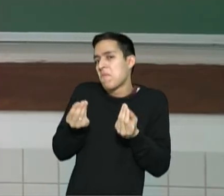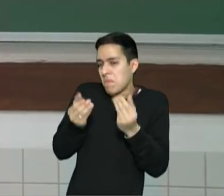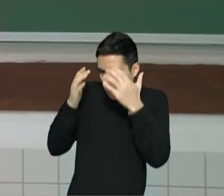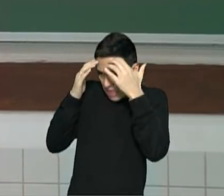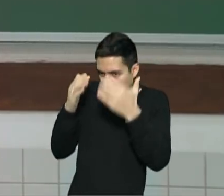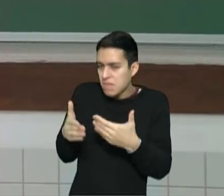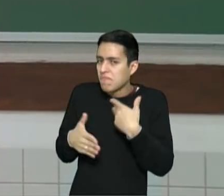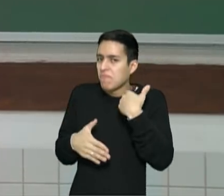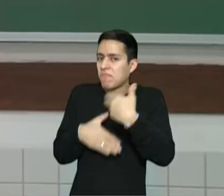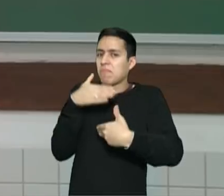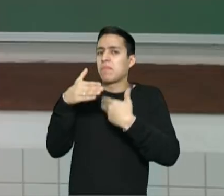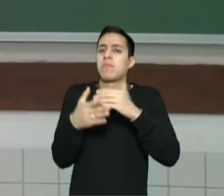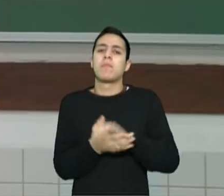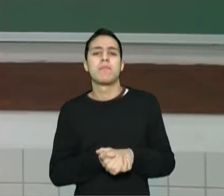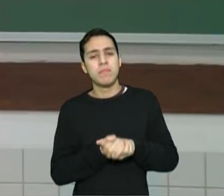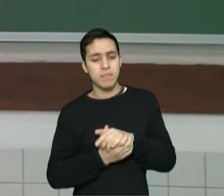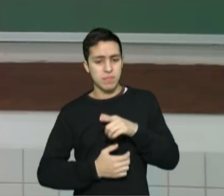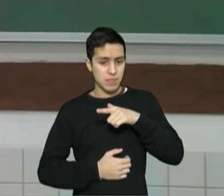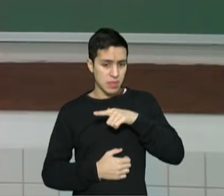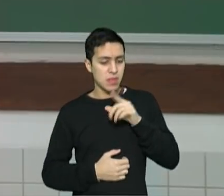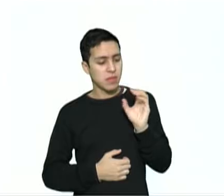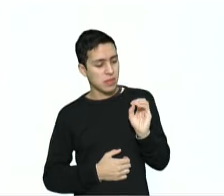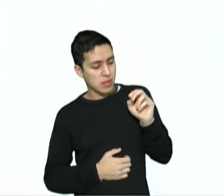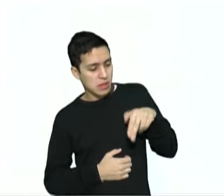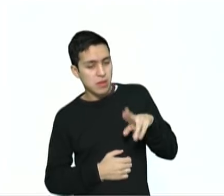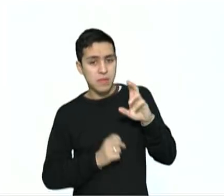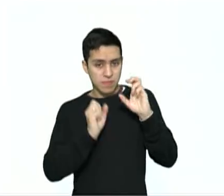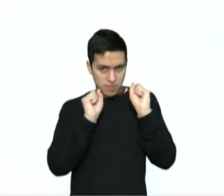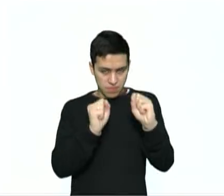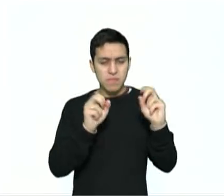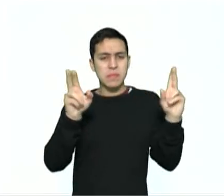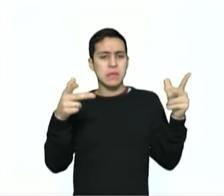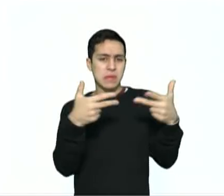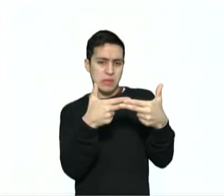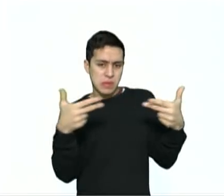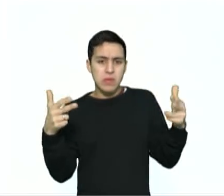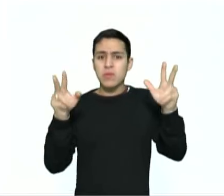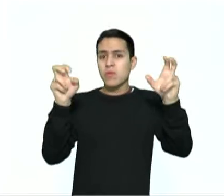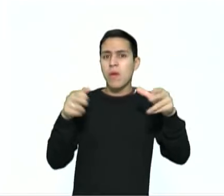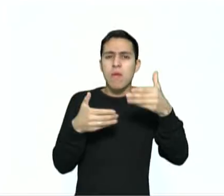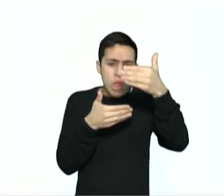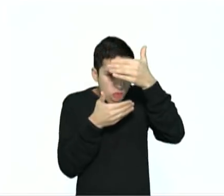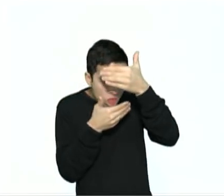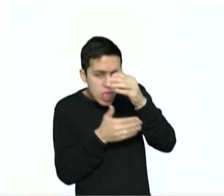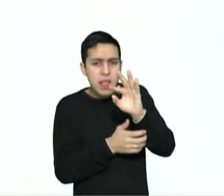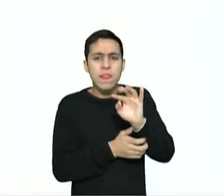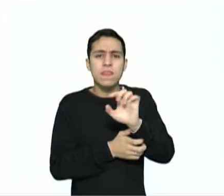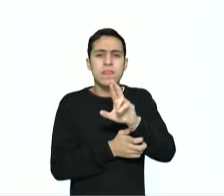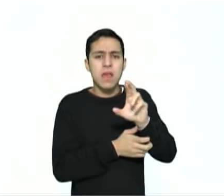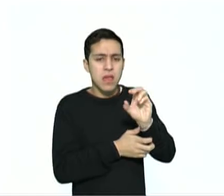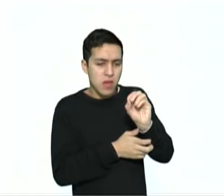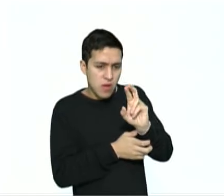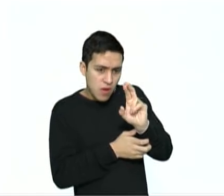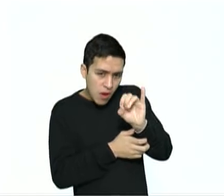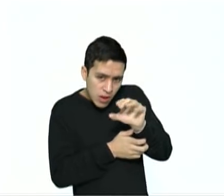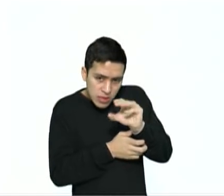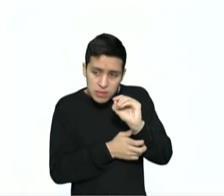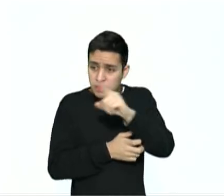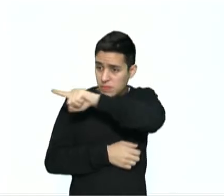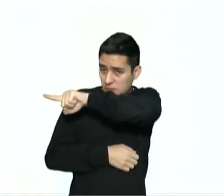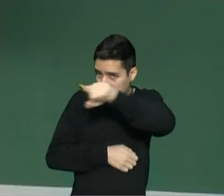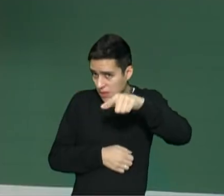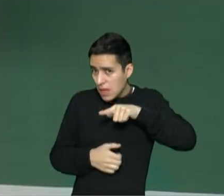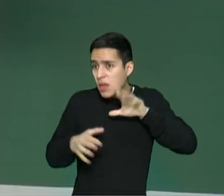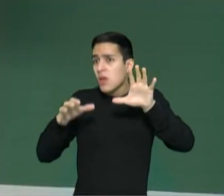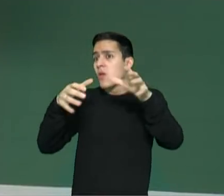respeito, então ela também pode intervir. Questões ligadas a terrorismo, em que existem literalmente